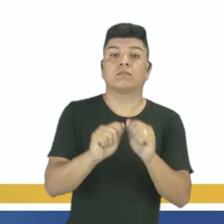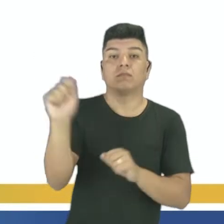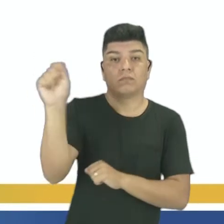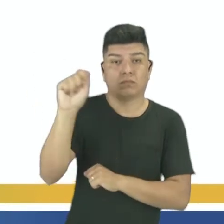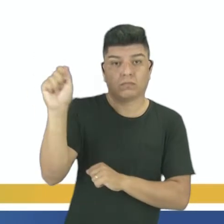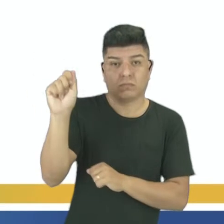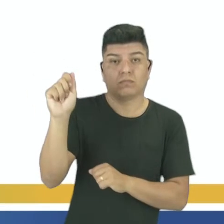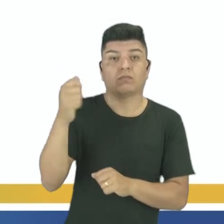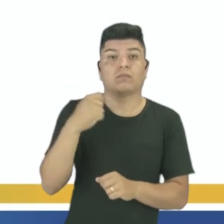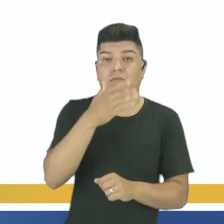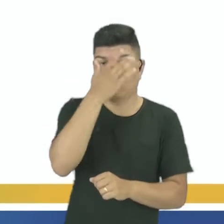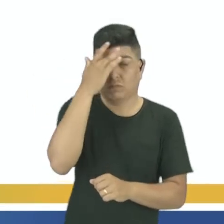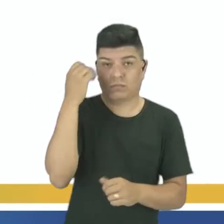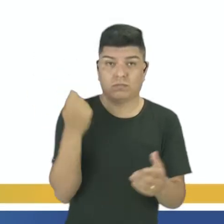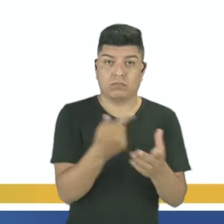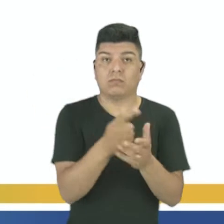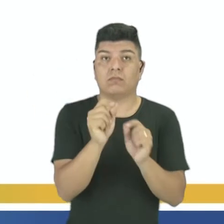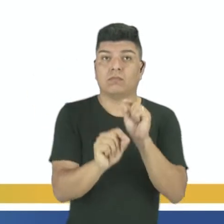Consumidores, Flávia